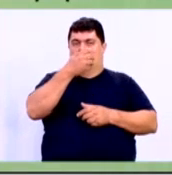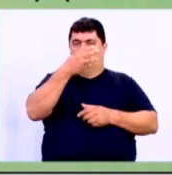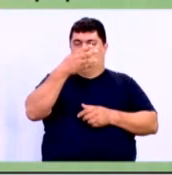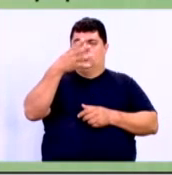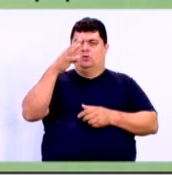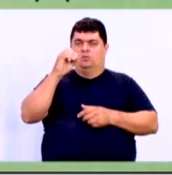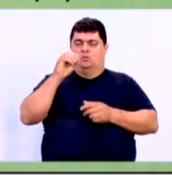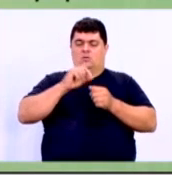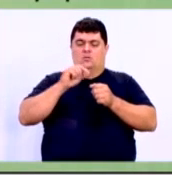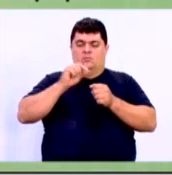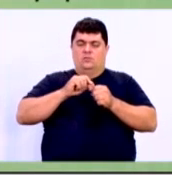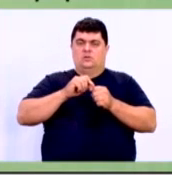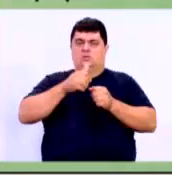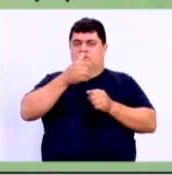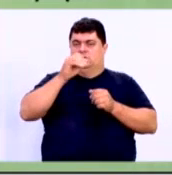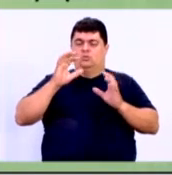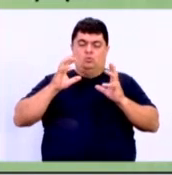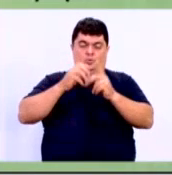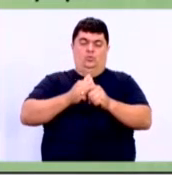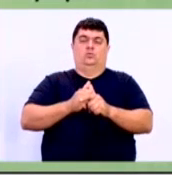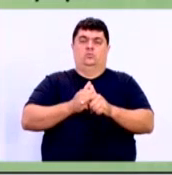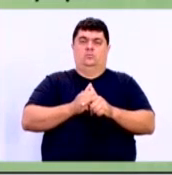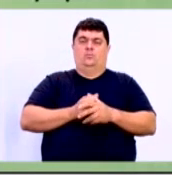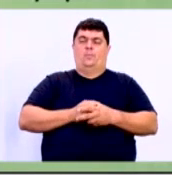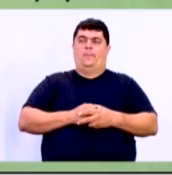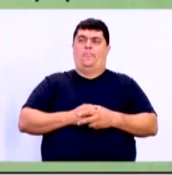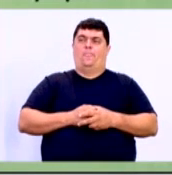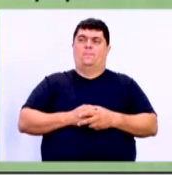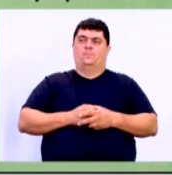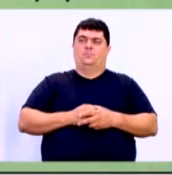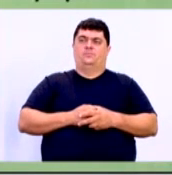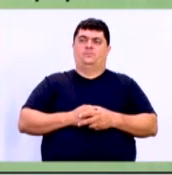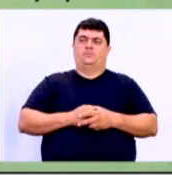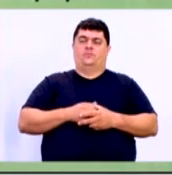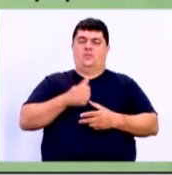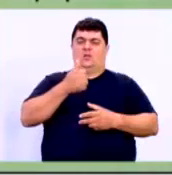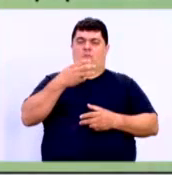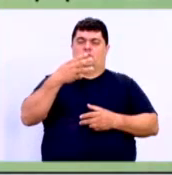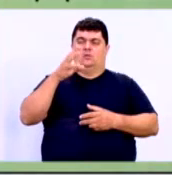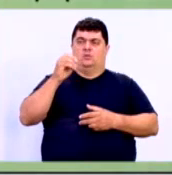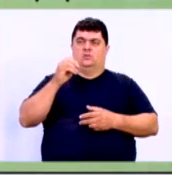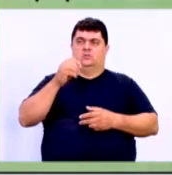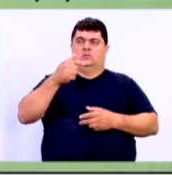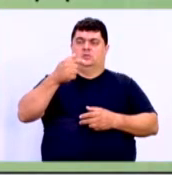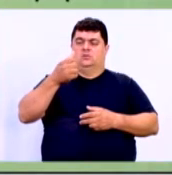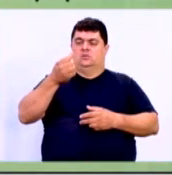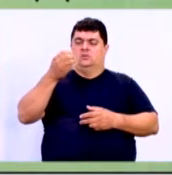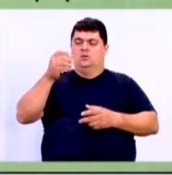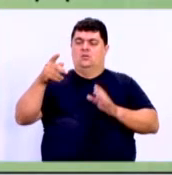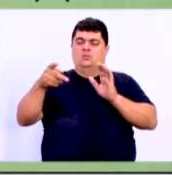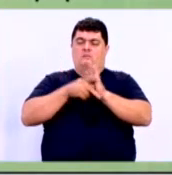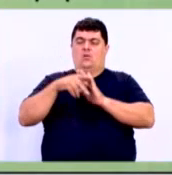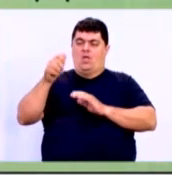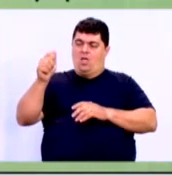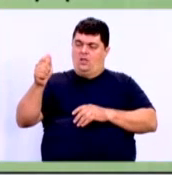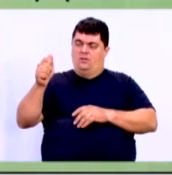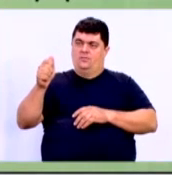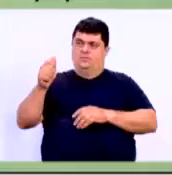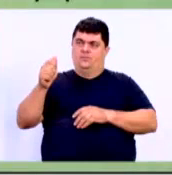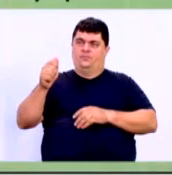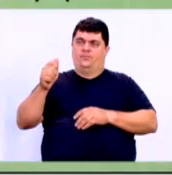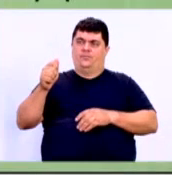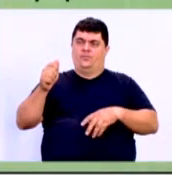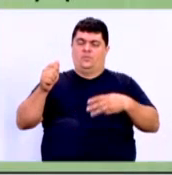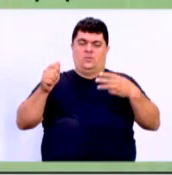horas para produzir 100%. Dessas 1.340 horas, 760 foi utilizado para produzir